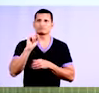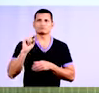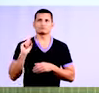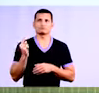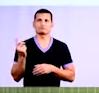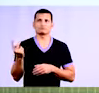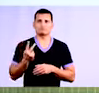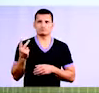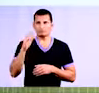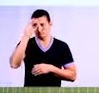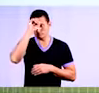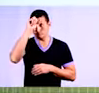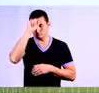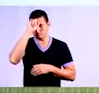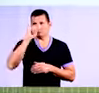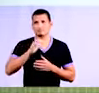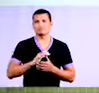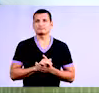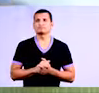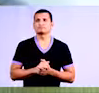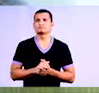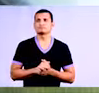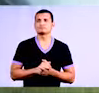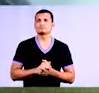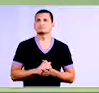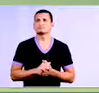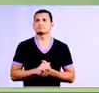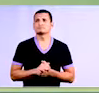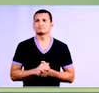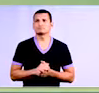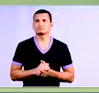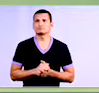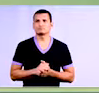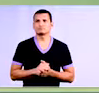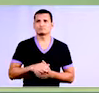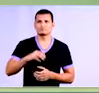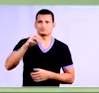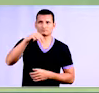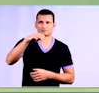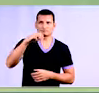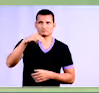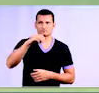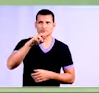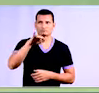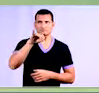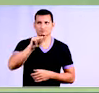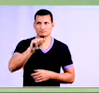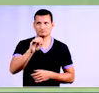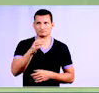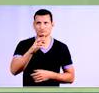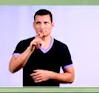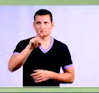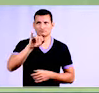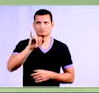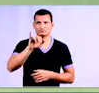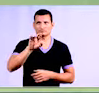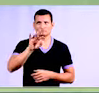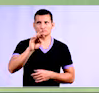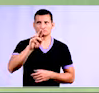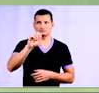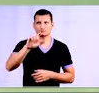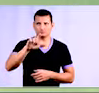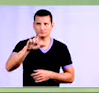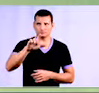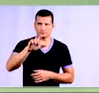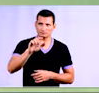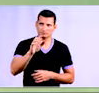para você. Certinho? Vamos continuar aqui. Memória virtual com paginação por demanda. Agora vamos aprofundar um pouquinho